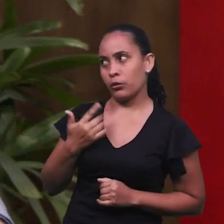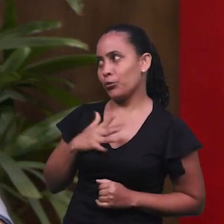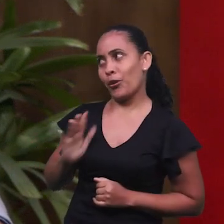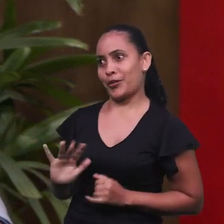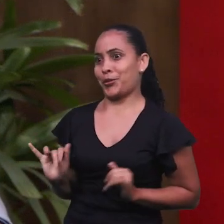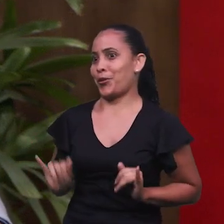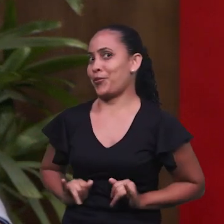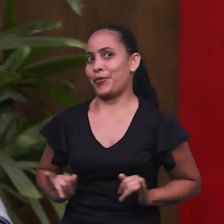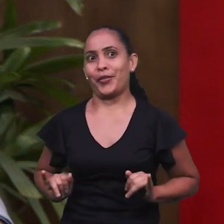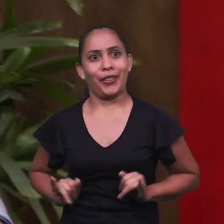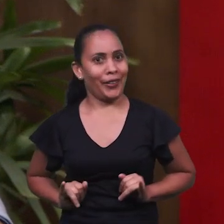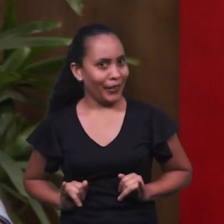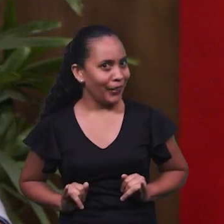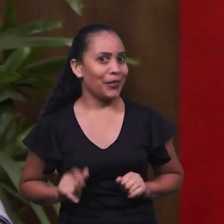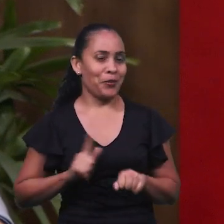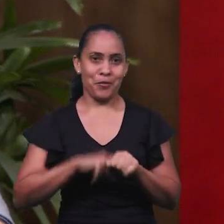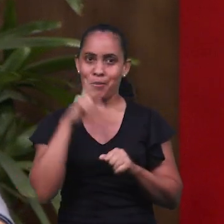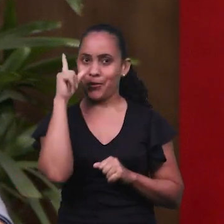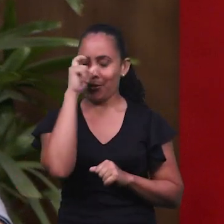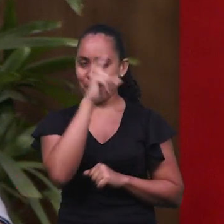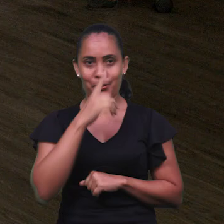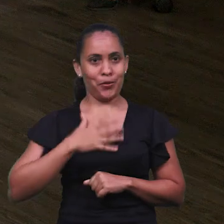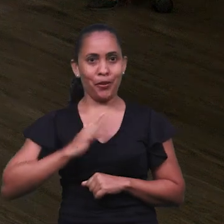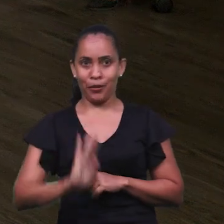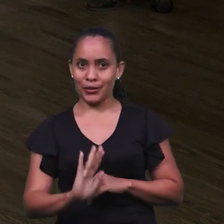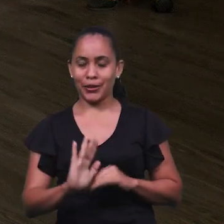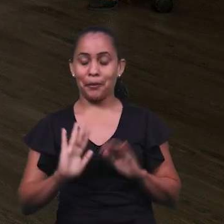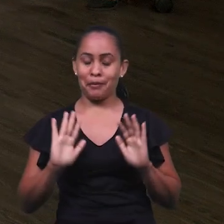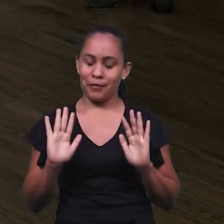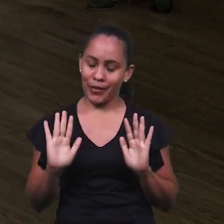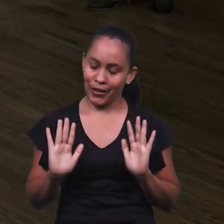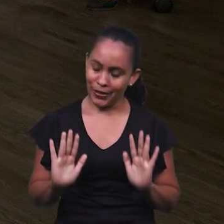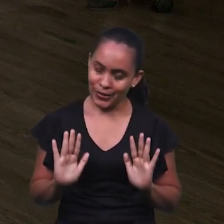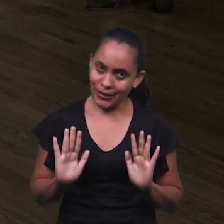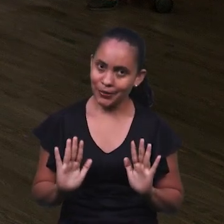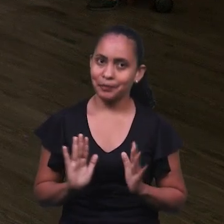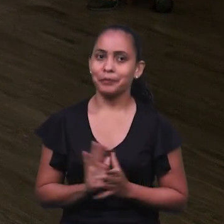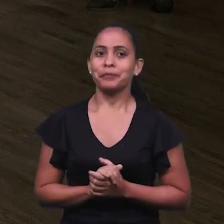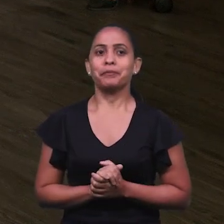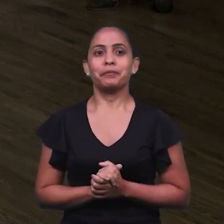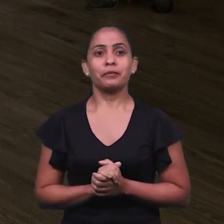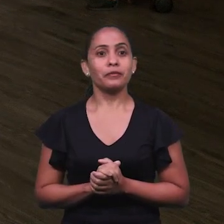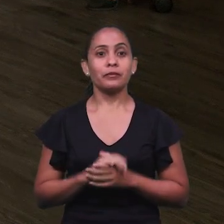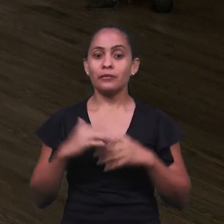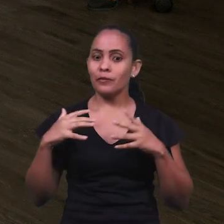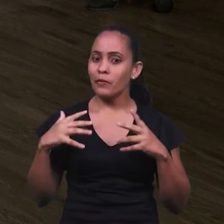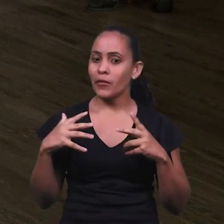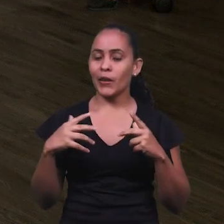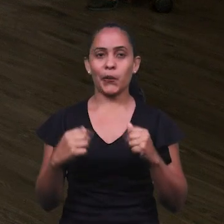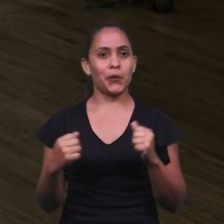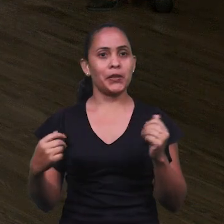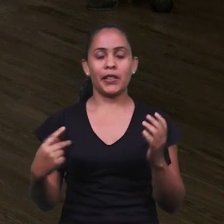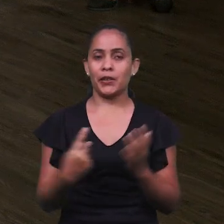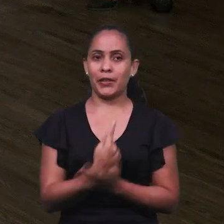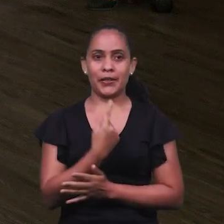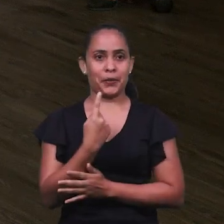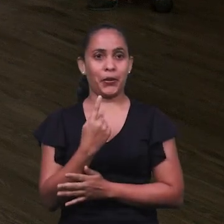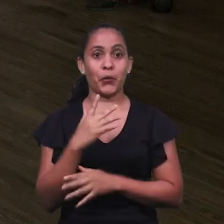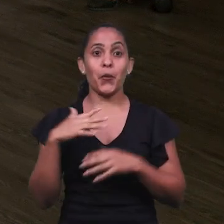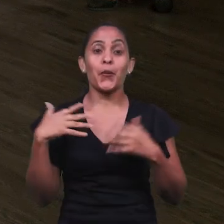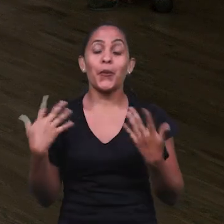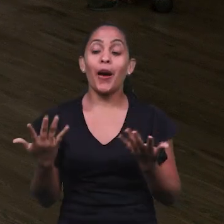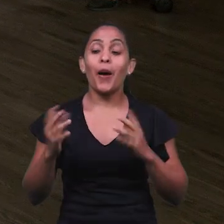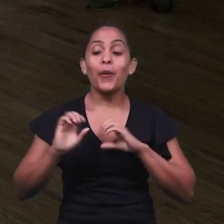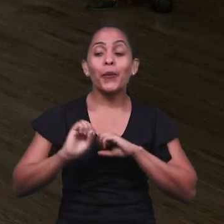gosto. Ninguém gosta de passar pelas provas, né? Mas nisso tudo, né, quais são